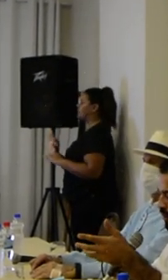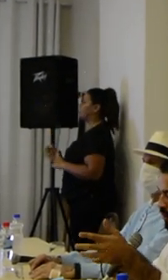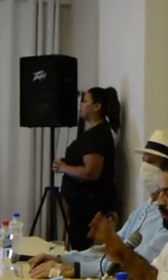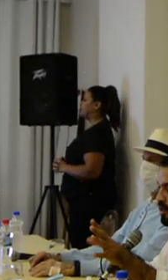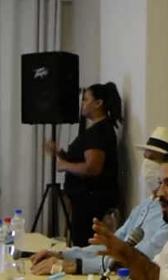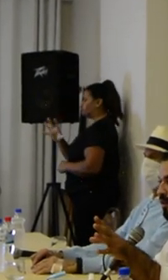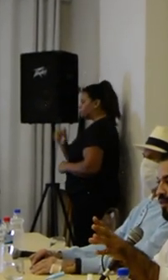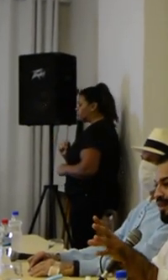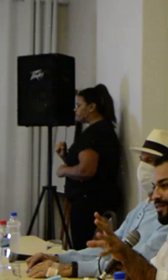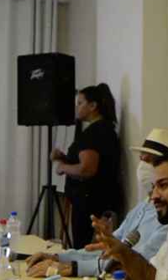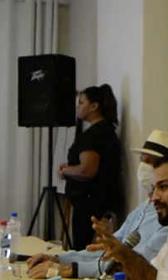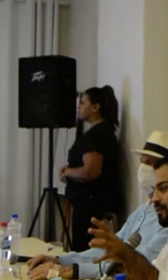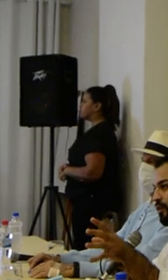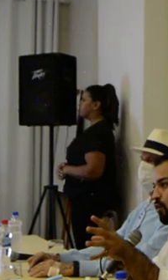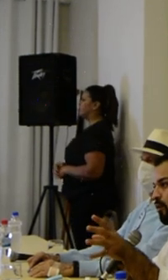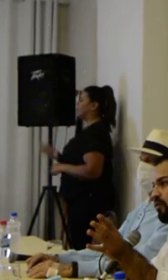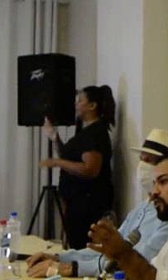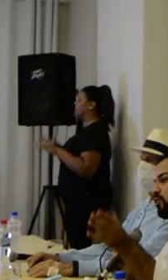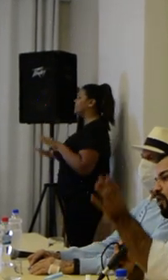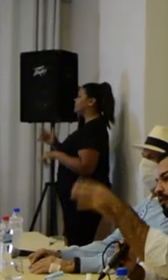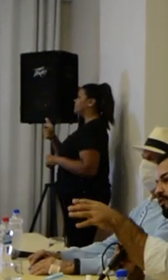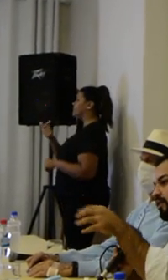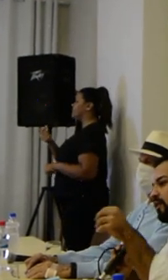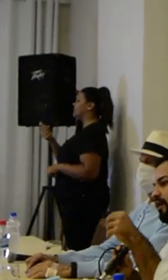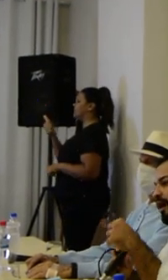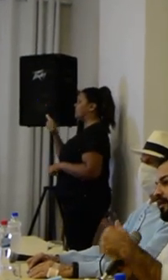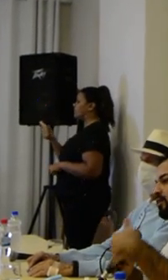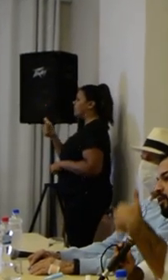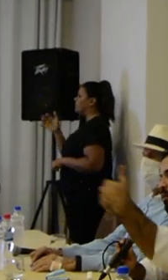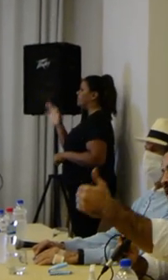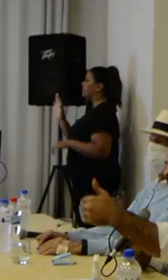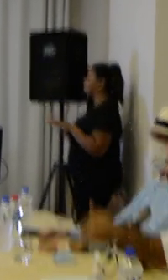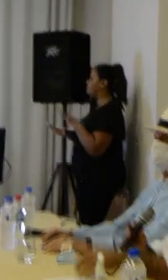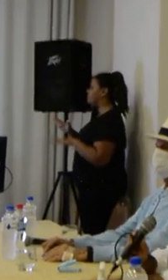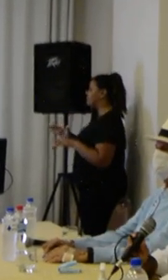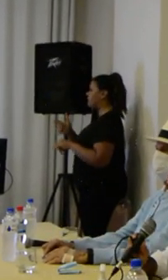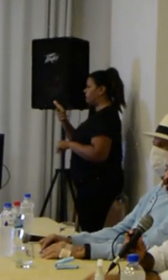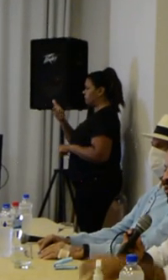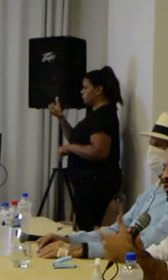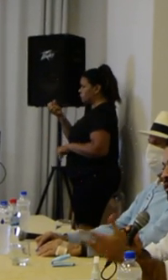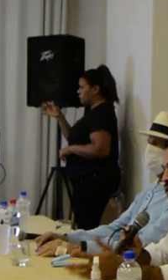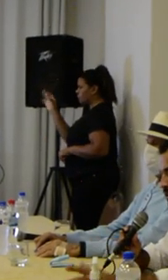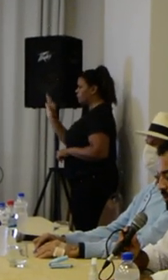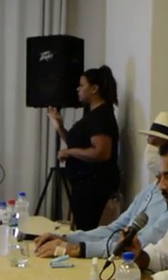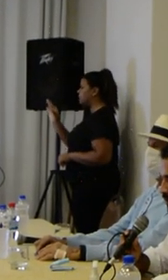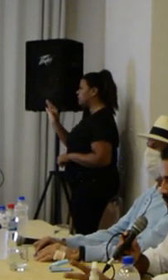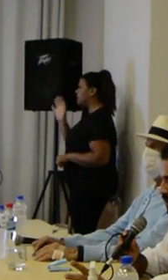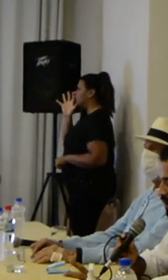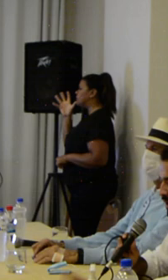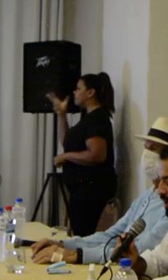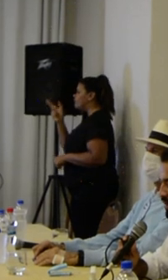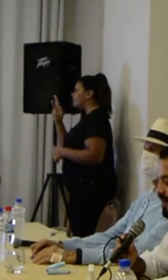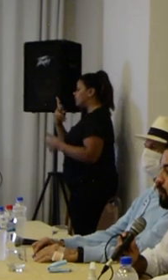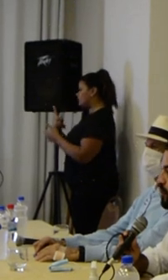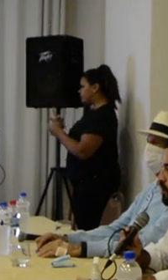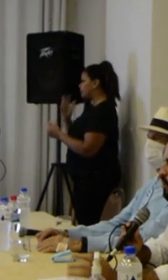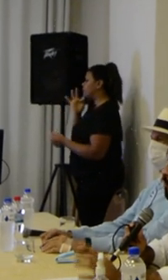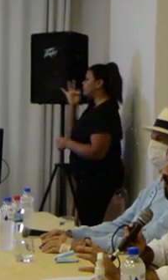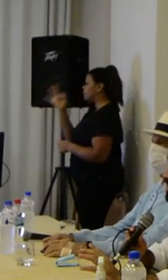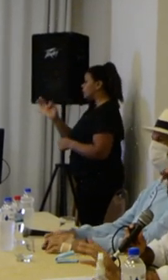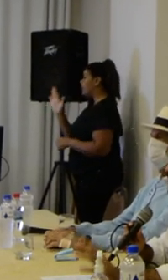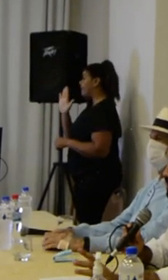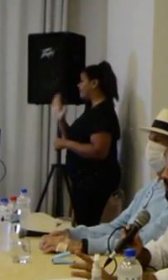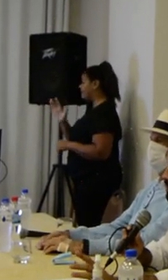produtivo. E dessas 71, 29 ainda estão para serem resolvidas. Então é